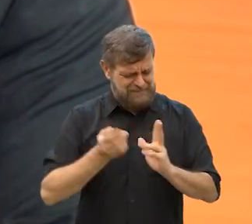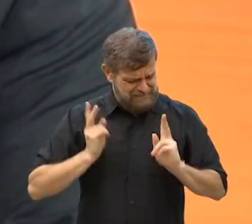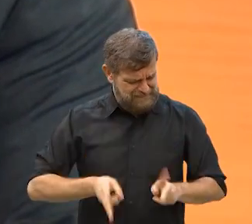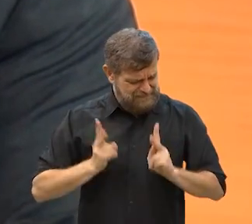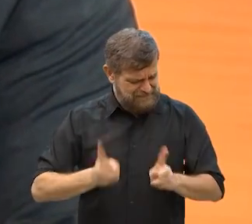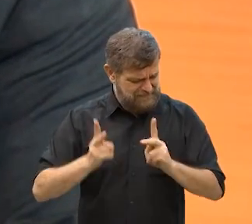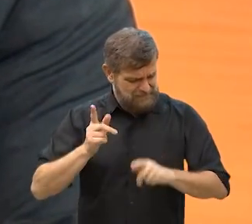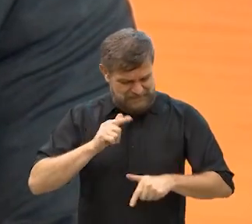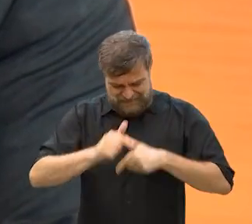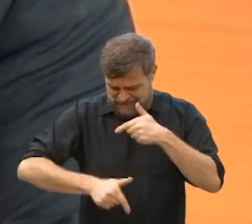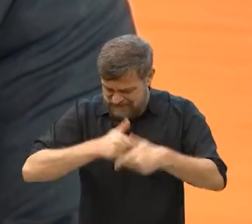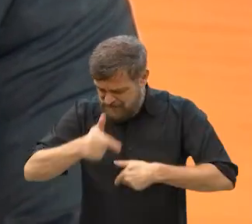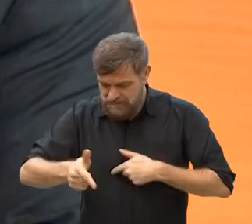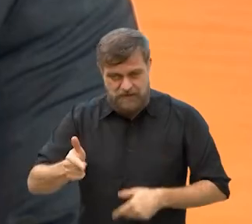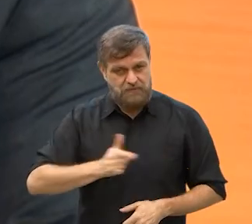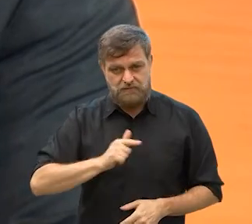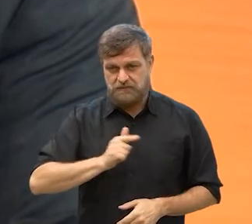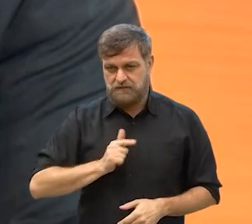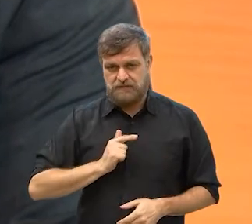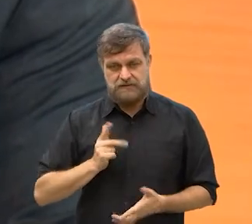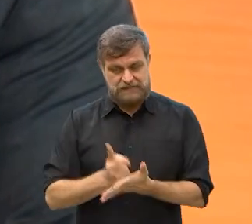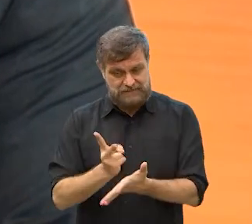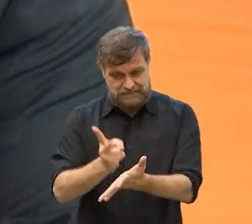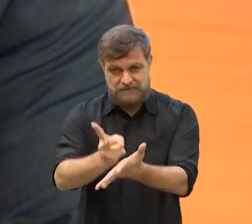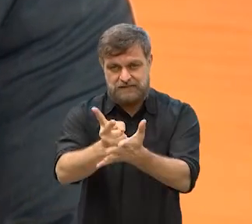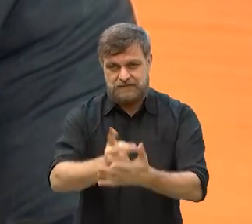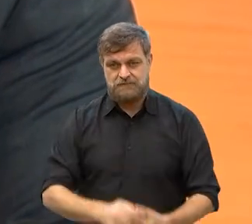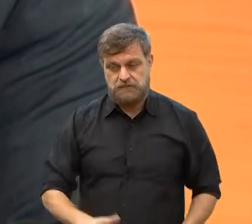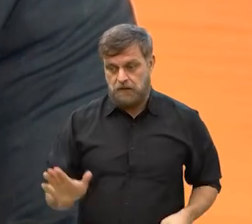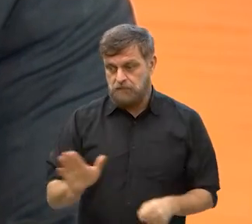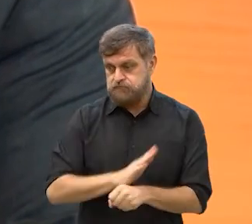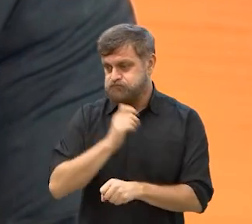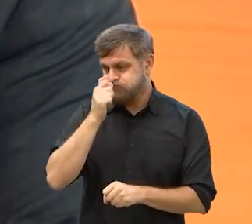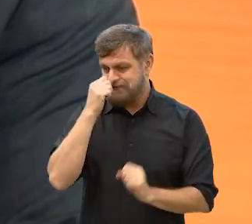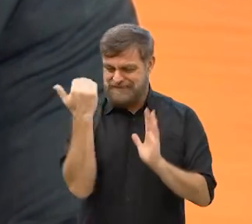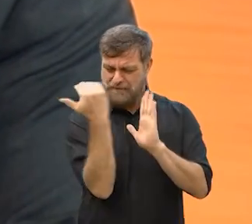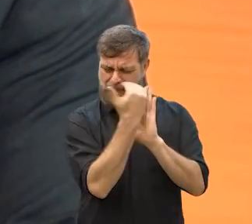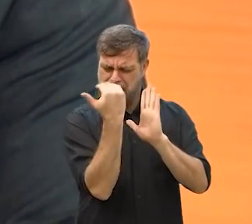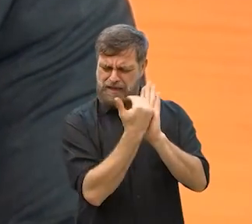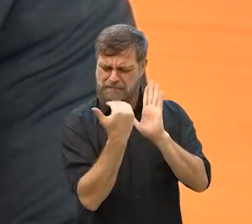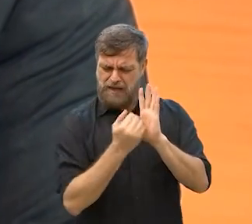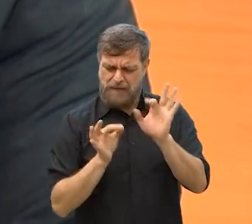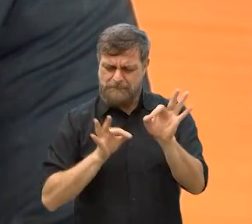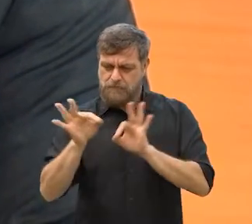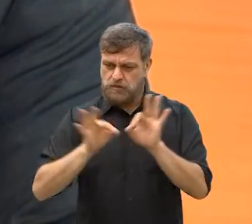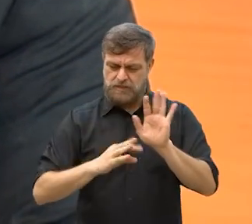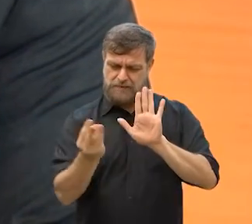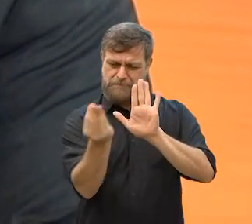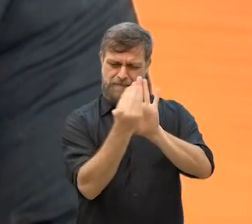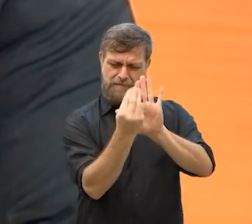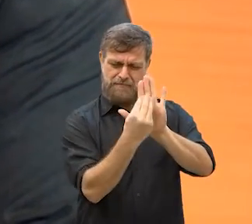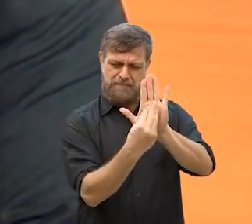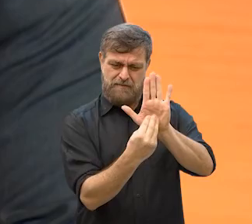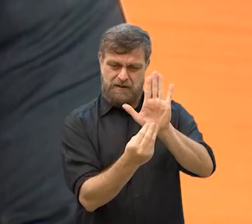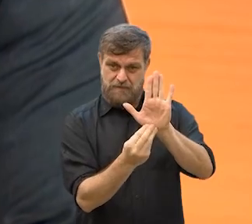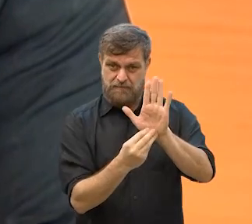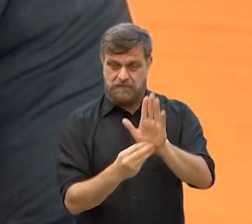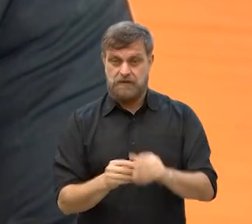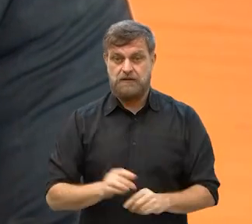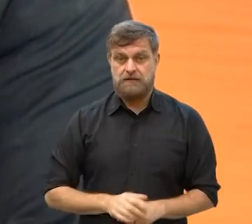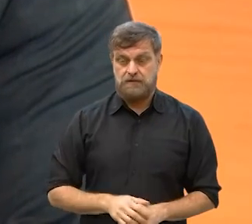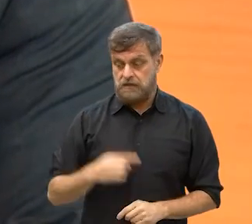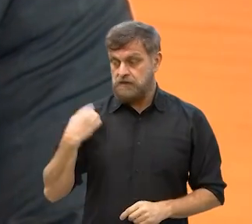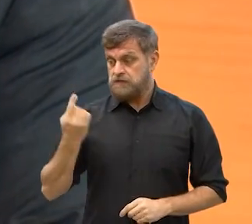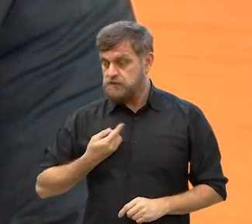Ela continua, a pauta, ela tá sempre cheia com projetos relevantes para